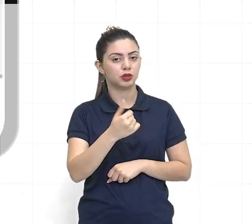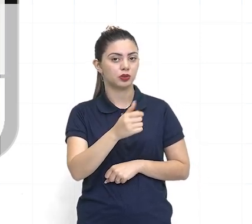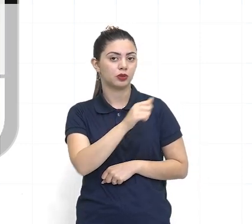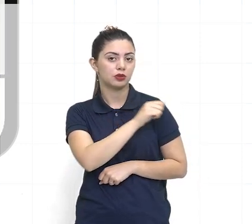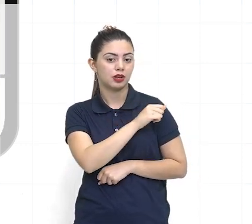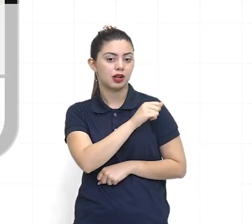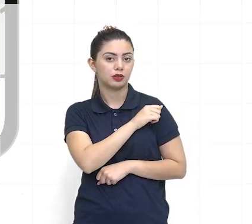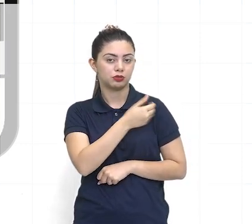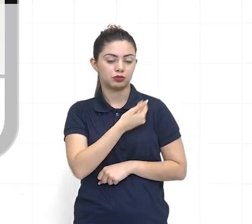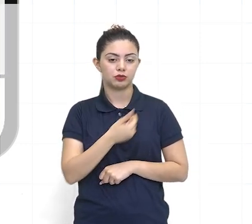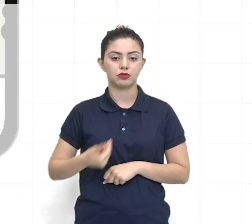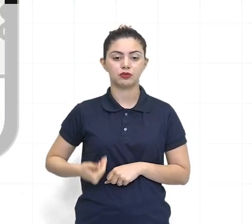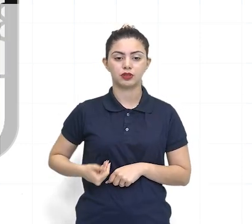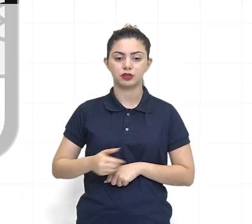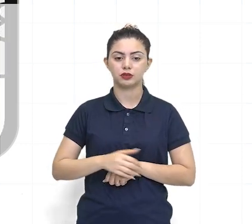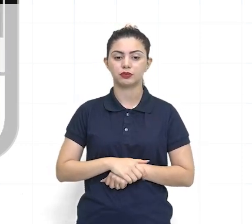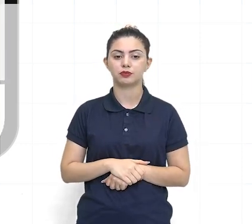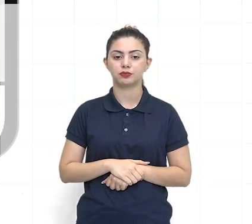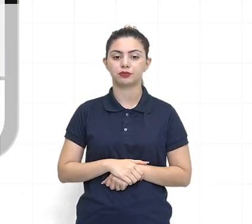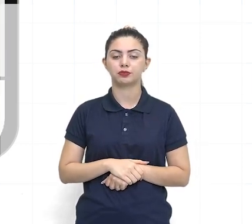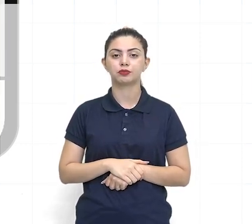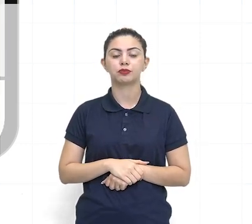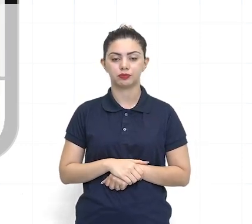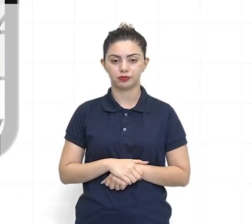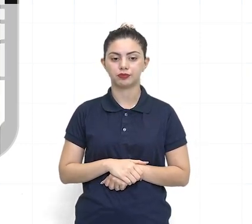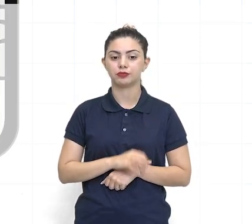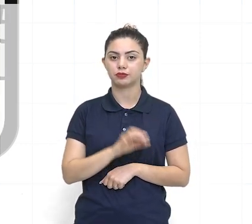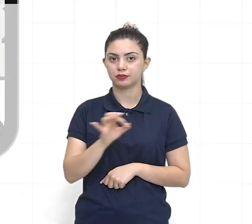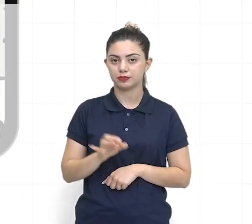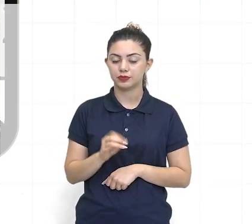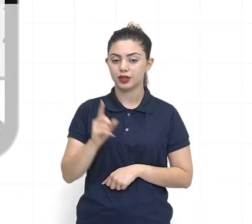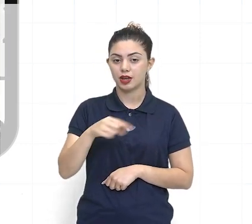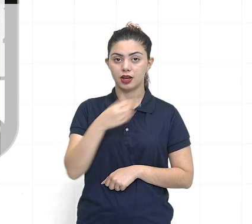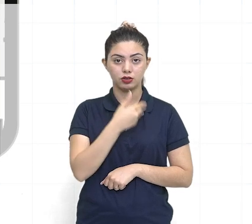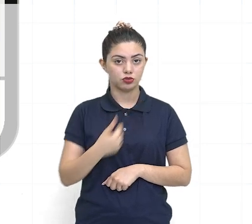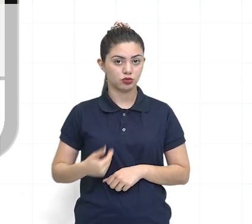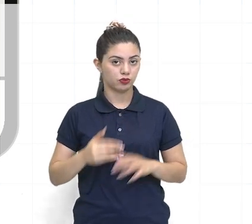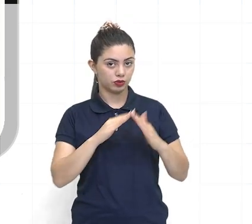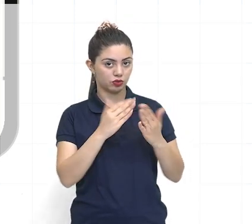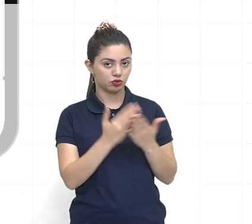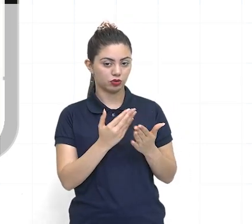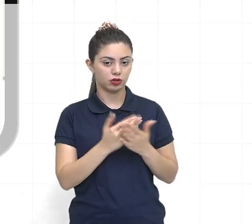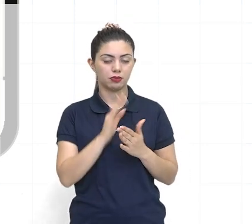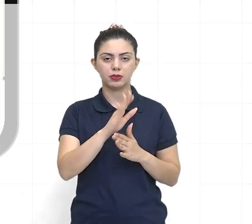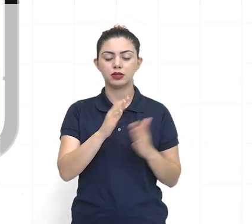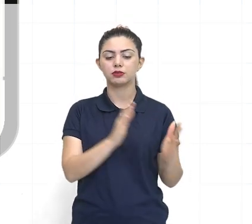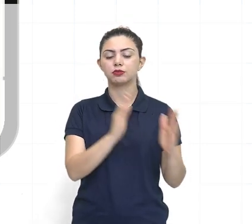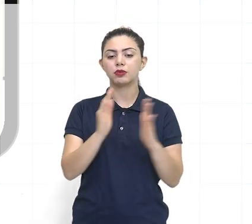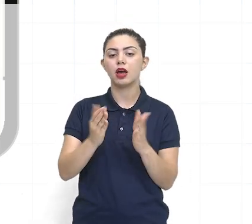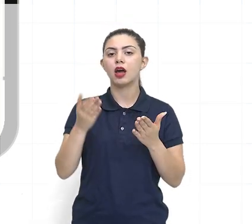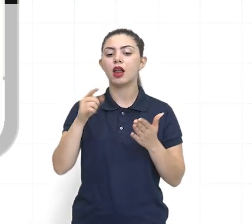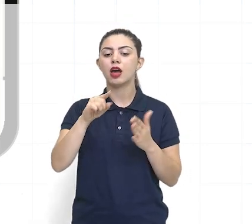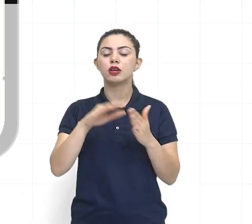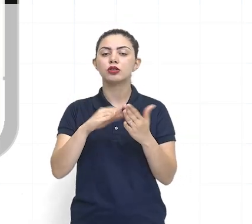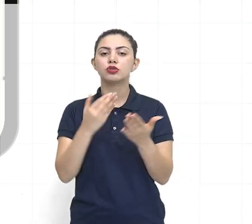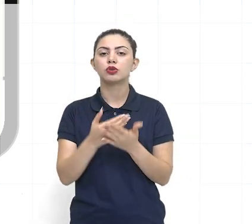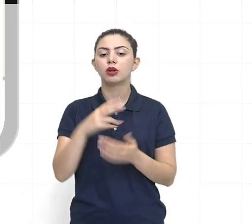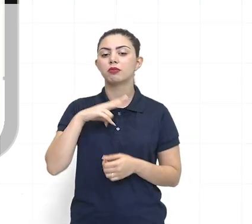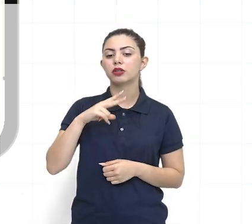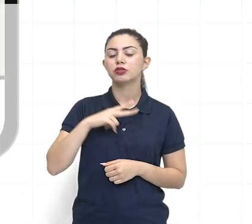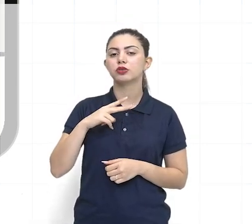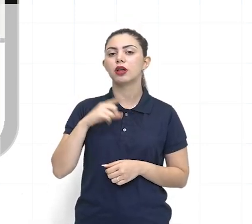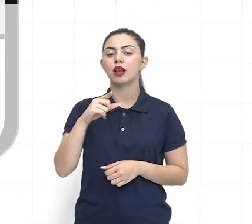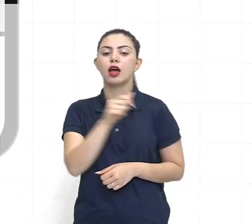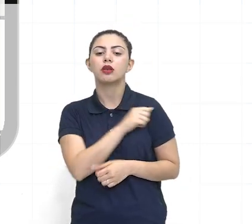17.691.812 alunos. Sendo, e esses alunos das escolas públicas e das privadas, quantos alunos